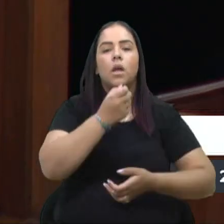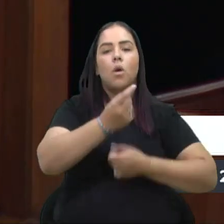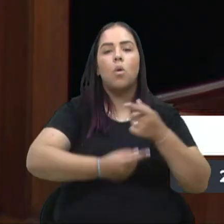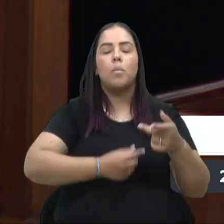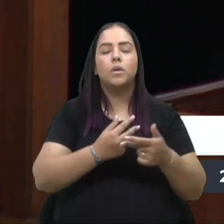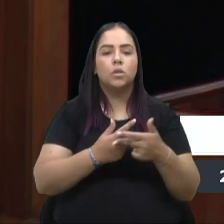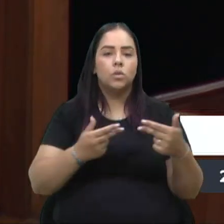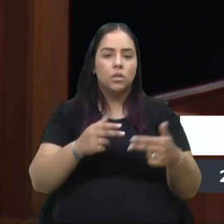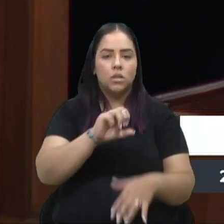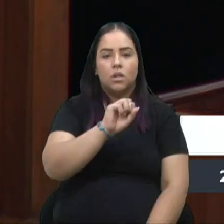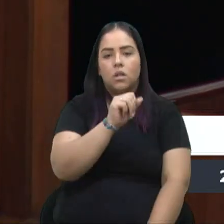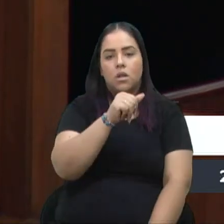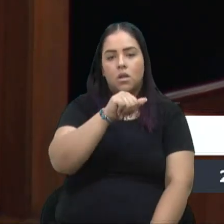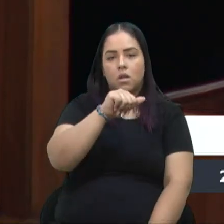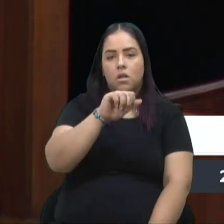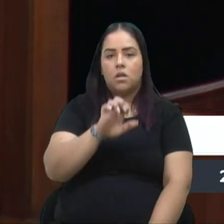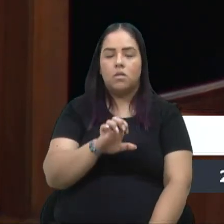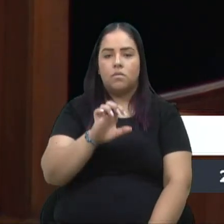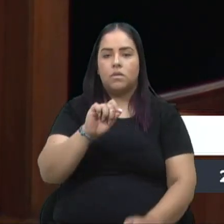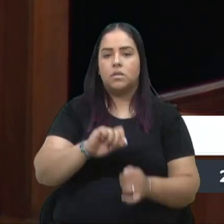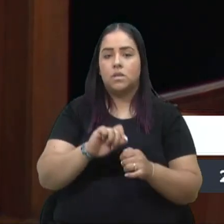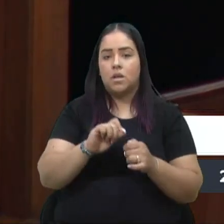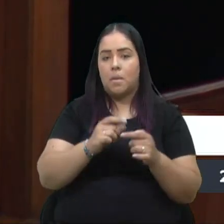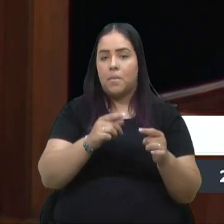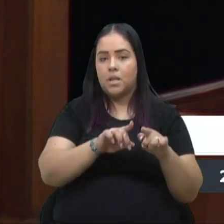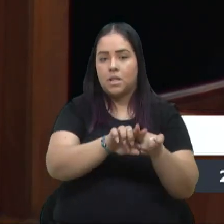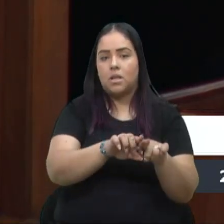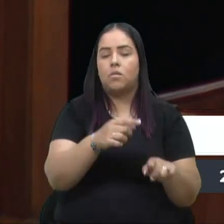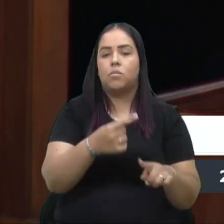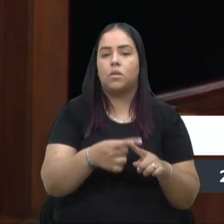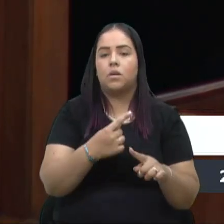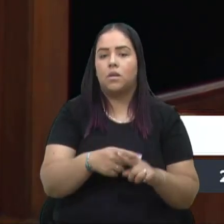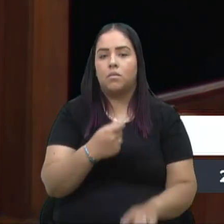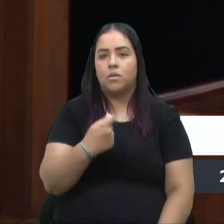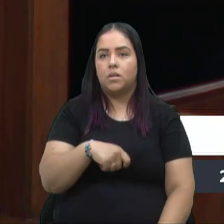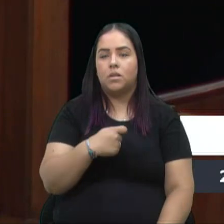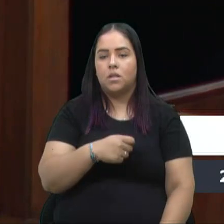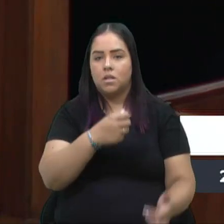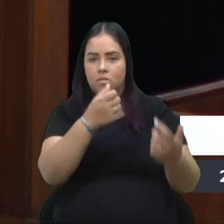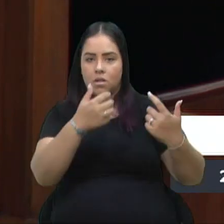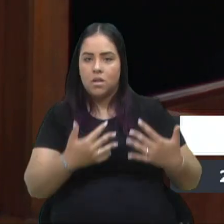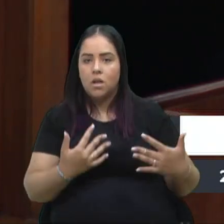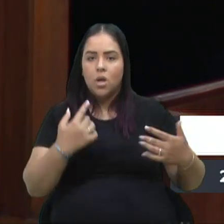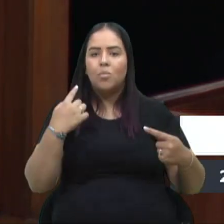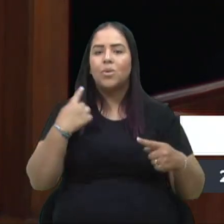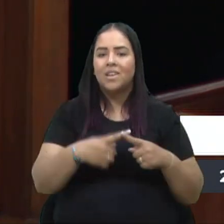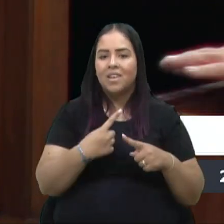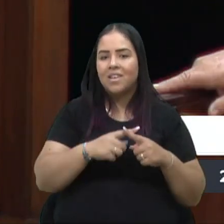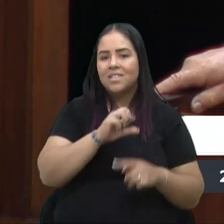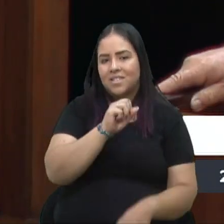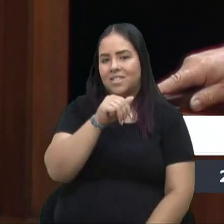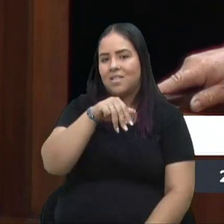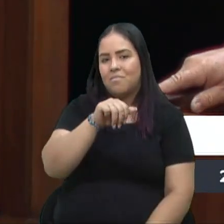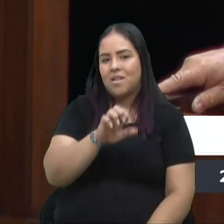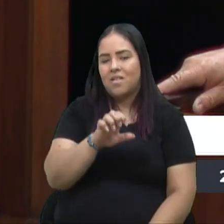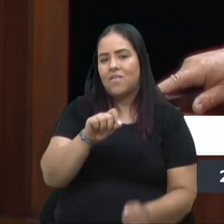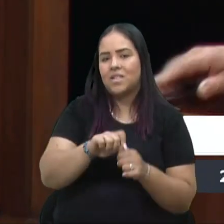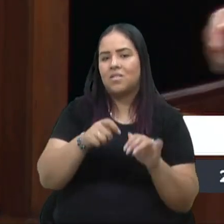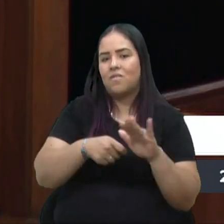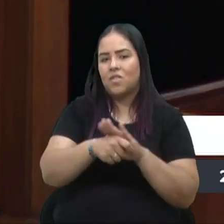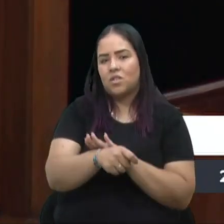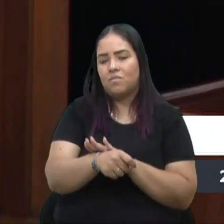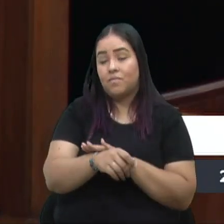o Samae faz parcerias porque tem que argumentar do Porque que o Samai tá fazendo esse vestimento